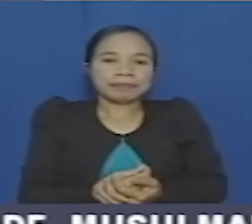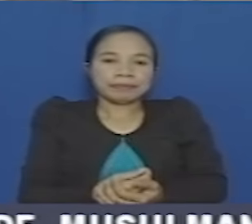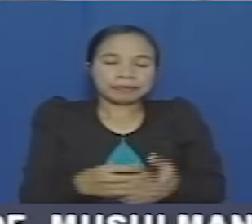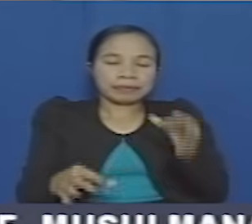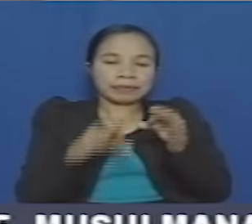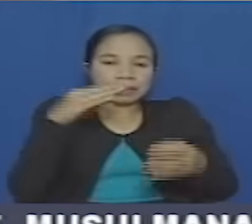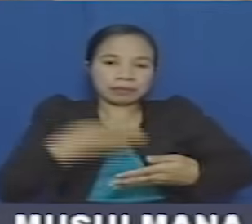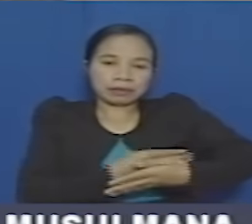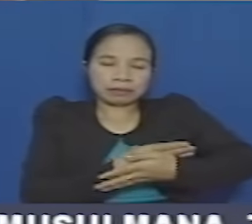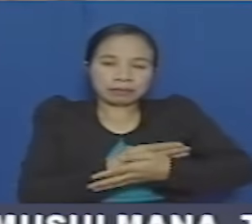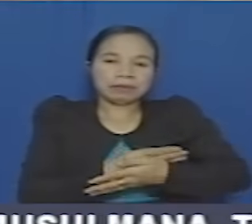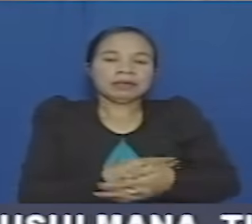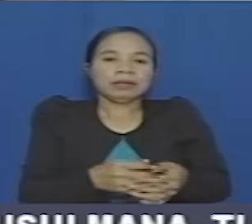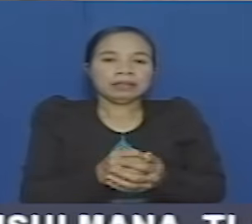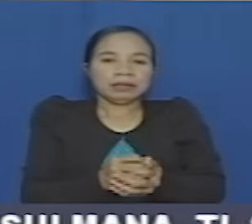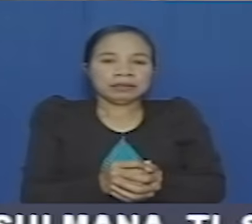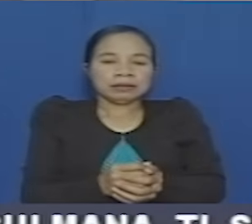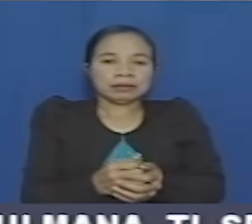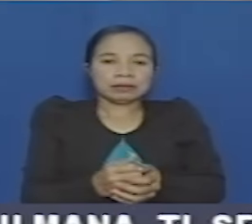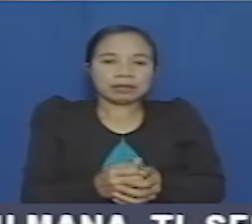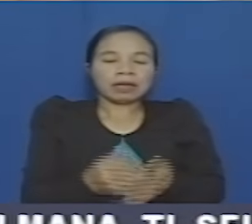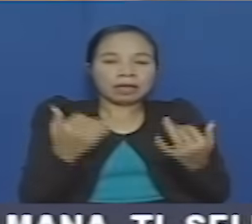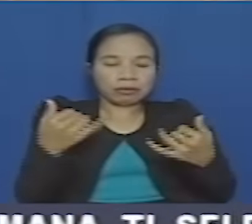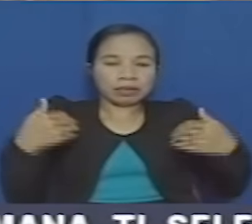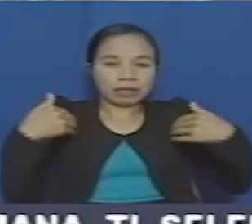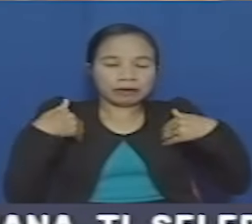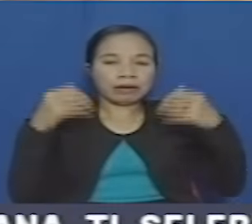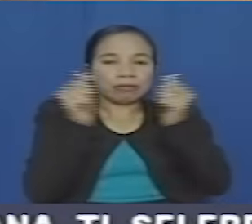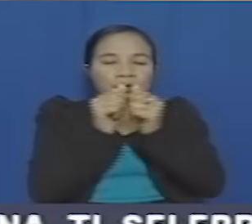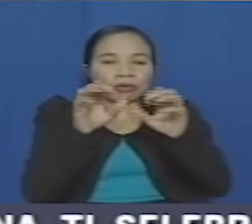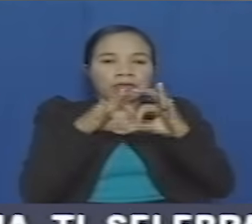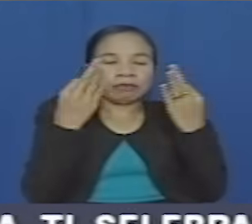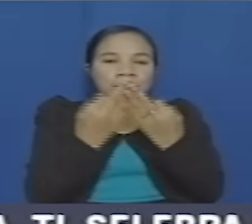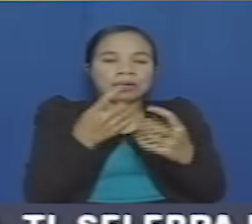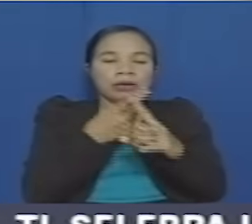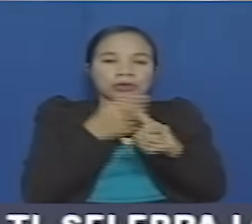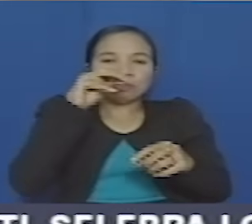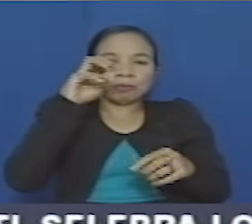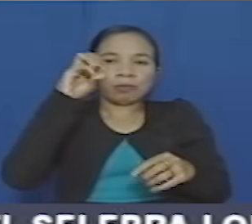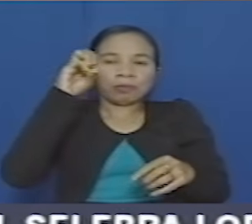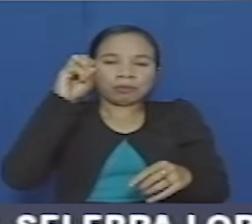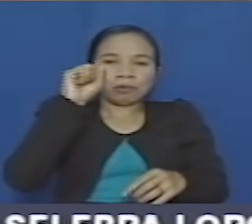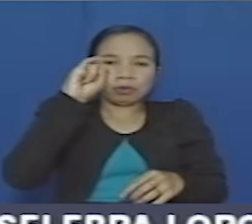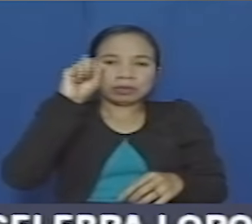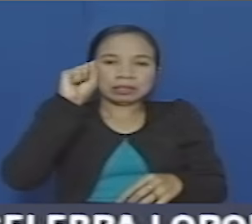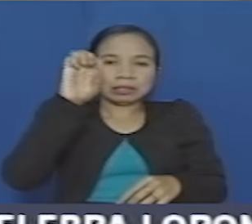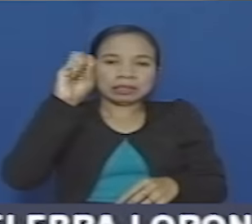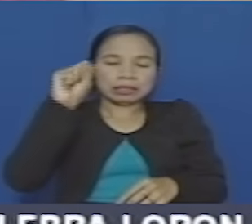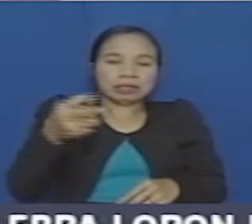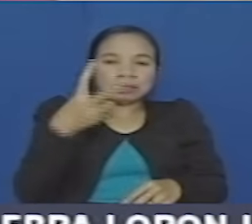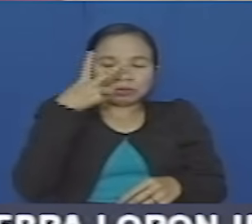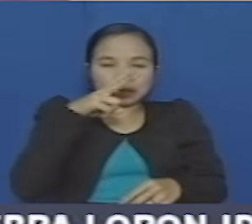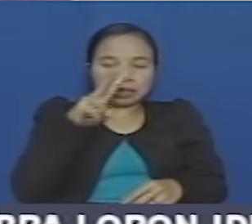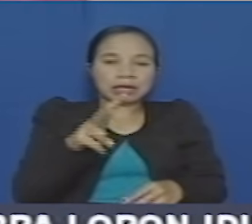cuanto bebe sala like me agora da down iha ona familia husi Moisés dos Santos Araújo ne liman hodi tau